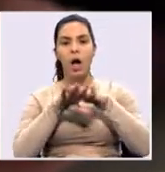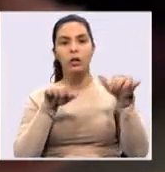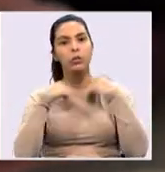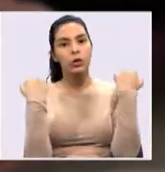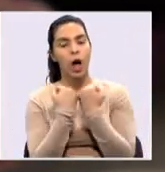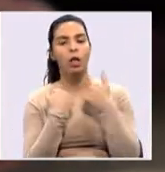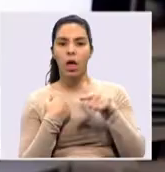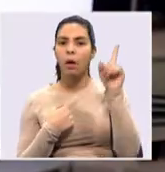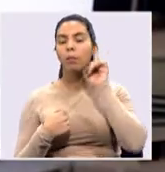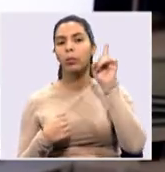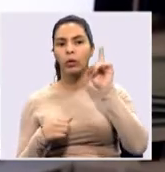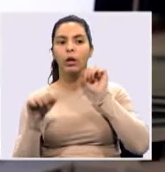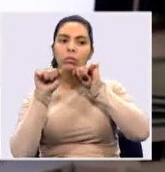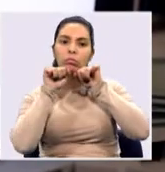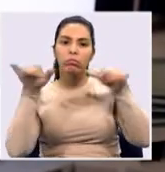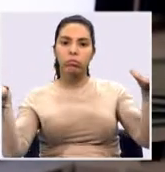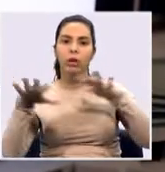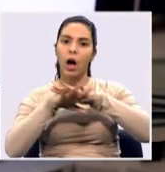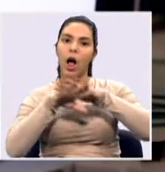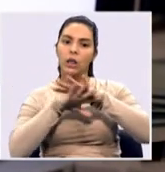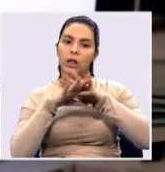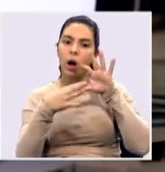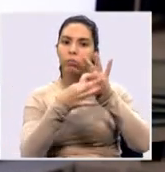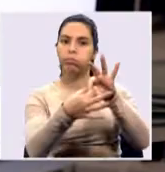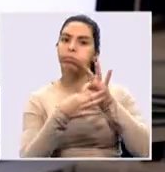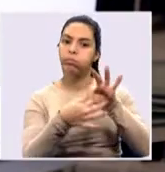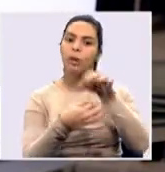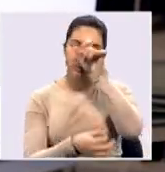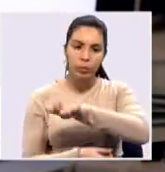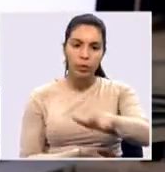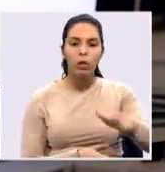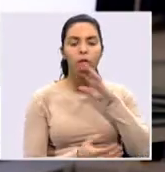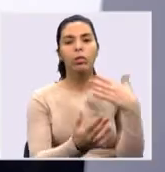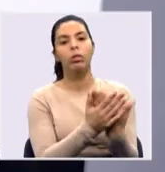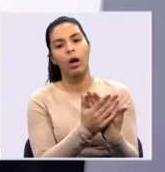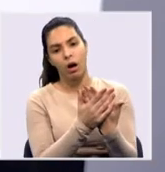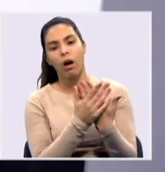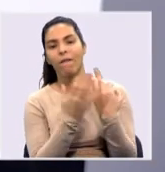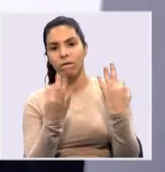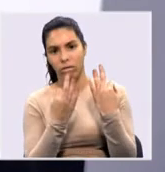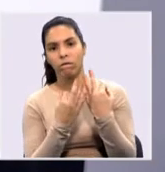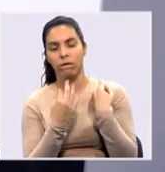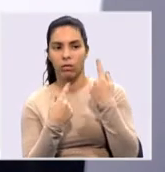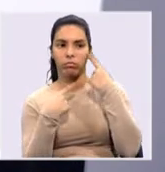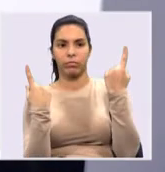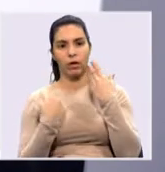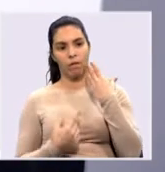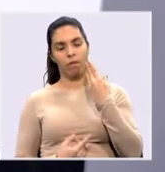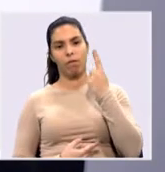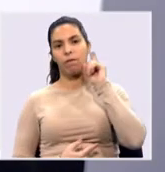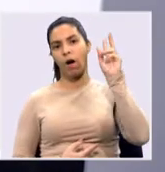uma tendência. As redes sociais são importantes para que os artistas estabeleçam uma relação com os clientes e vejam o seu